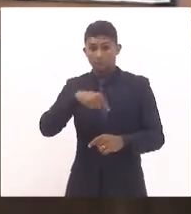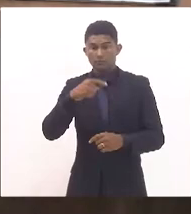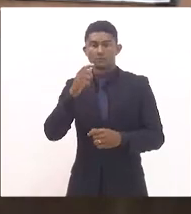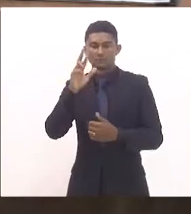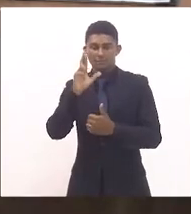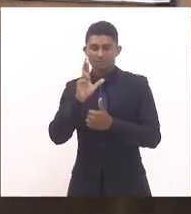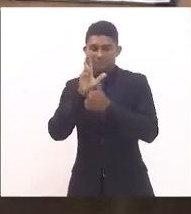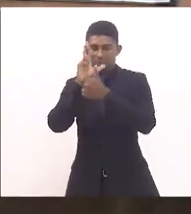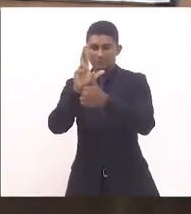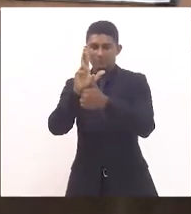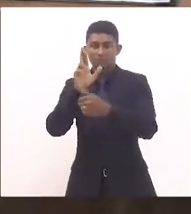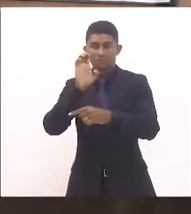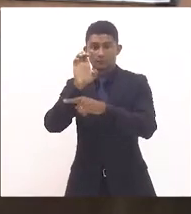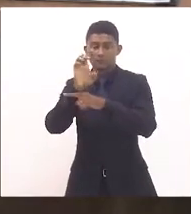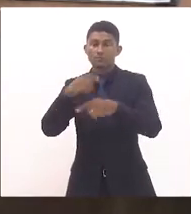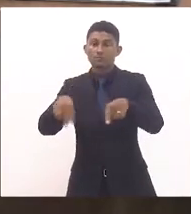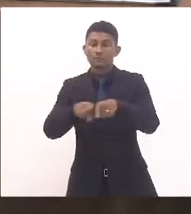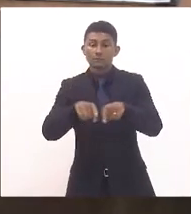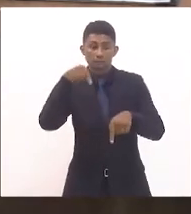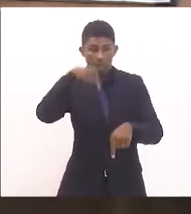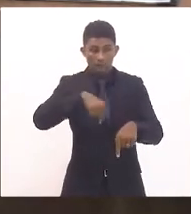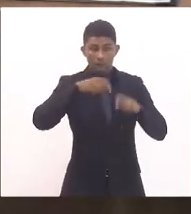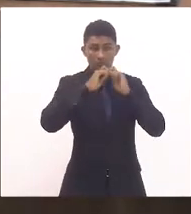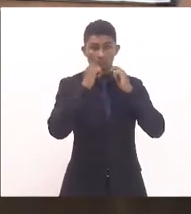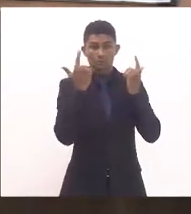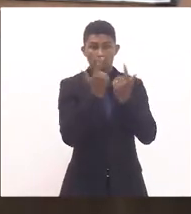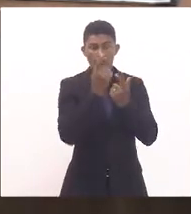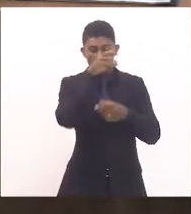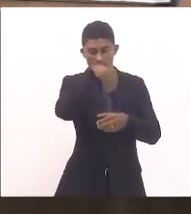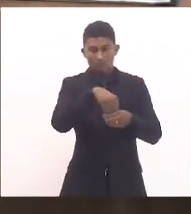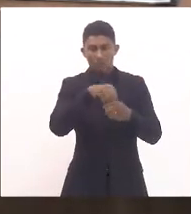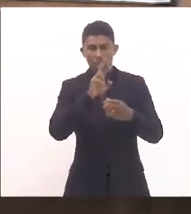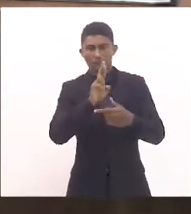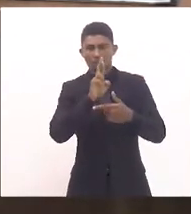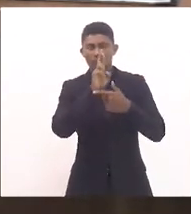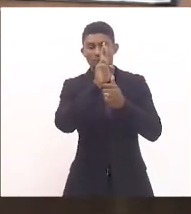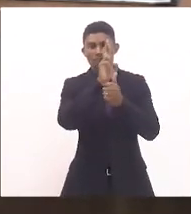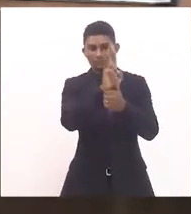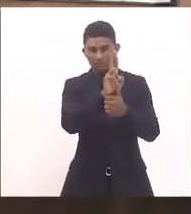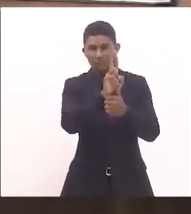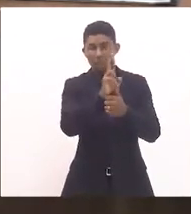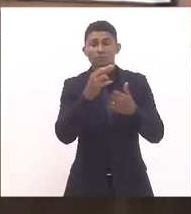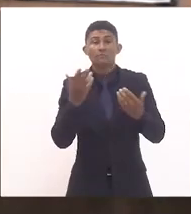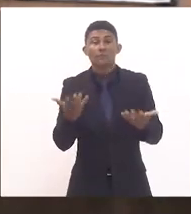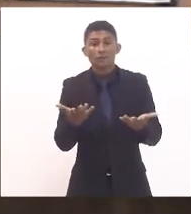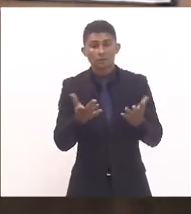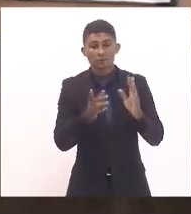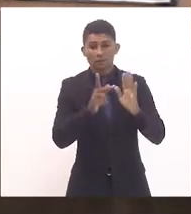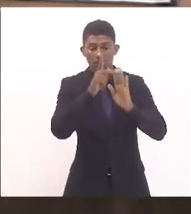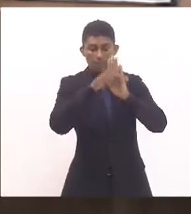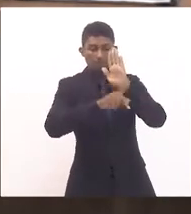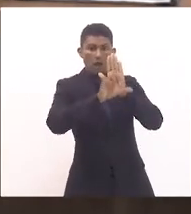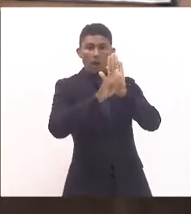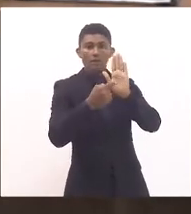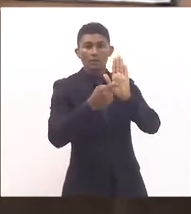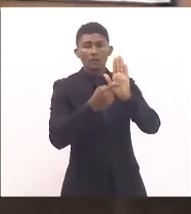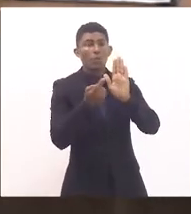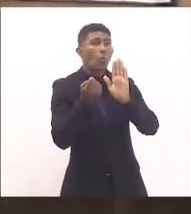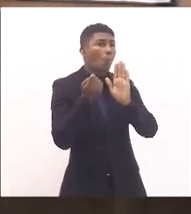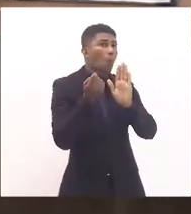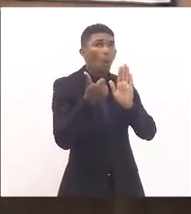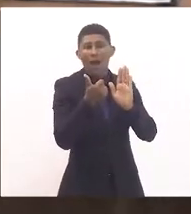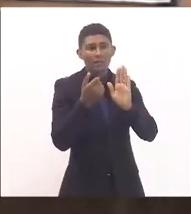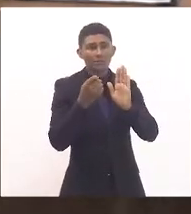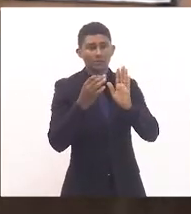quanto da Procuradoria da Assembleia. Então, uma intervenção para dizer que o projeto está praticamente redondo, o